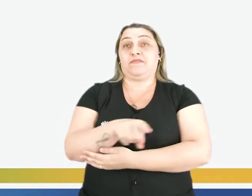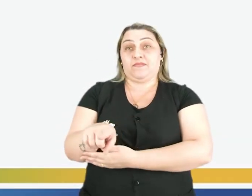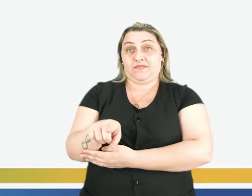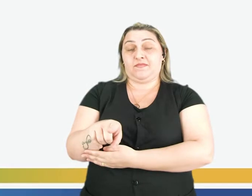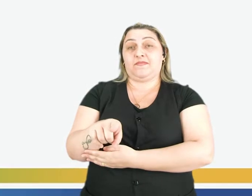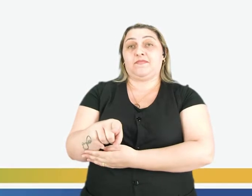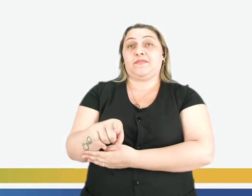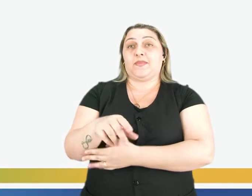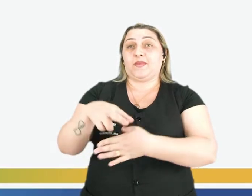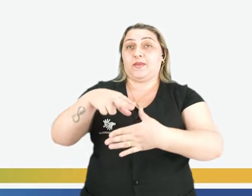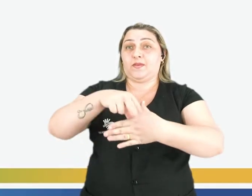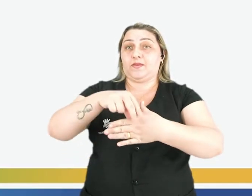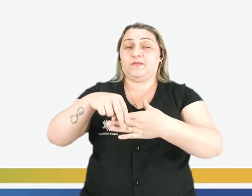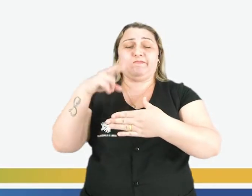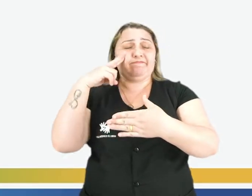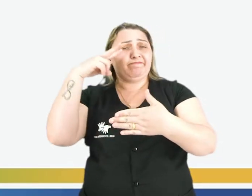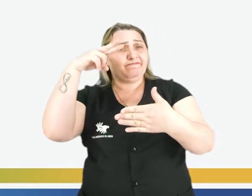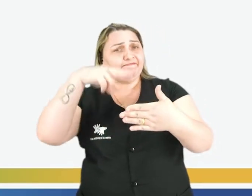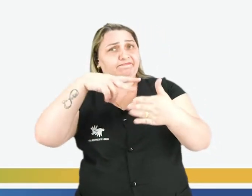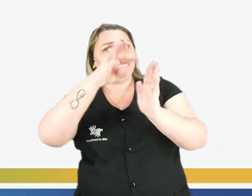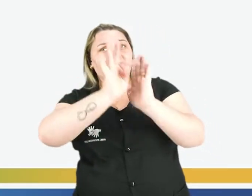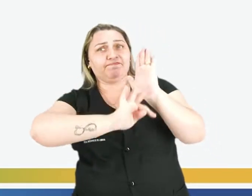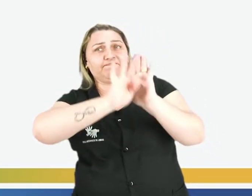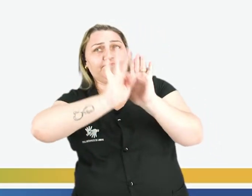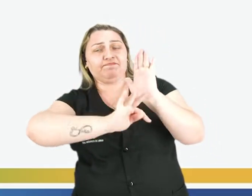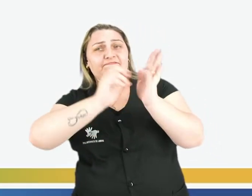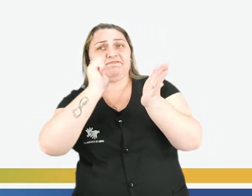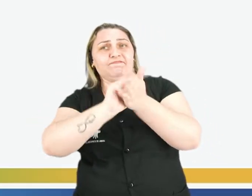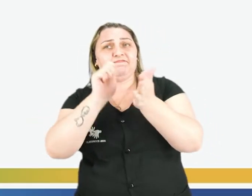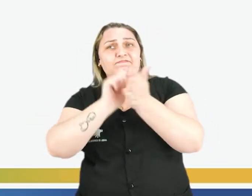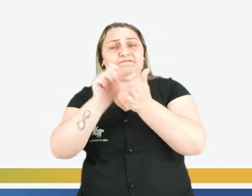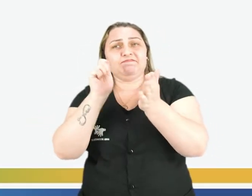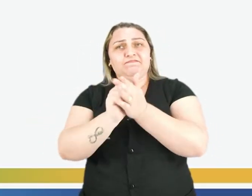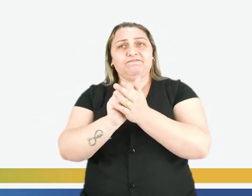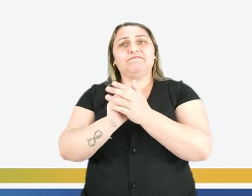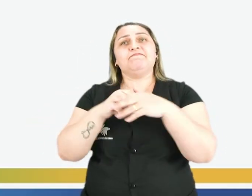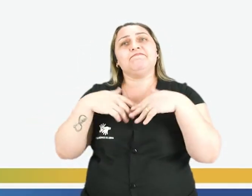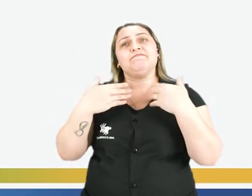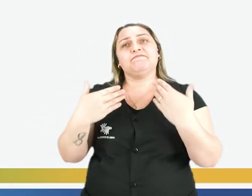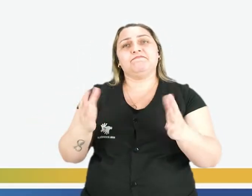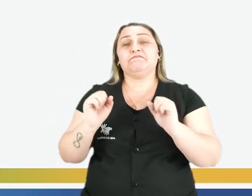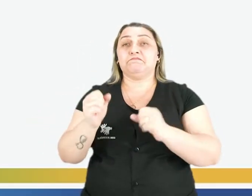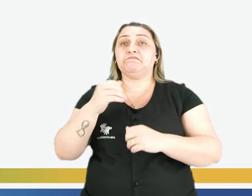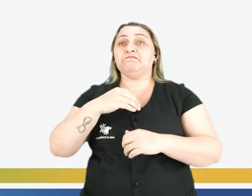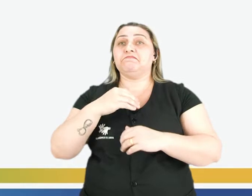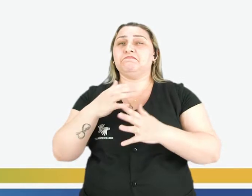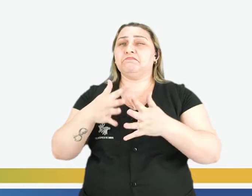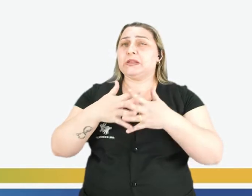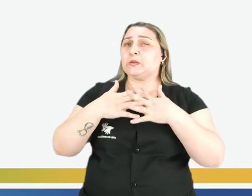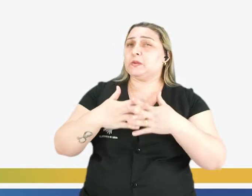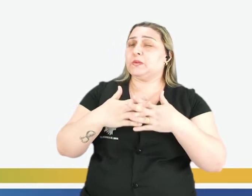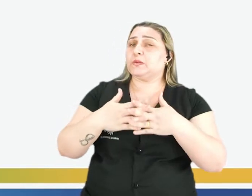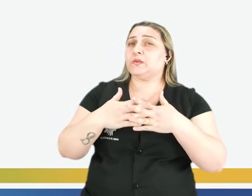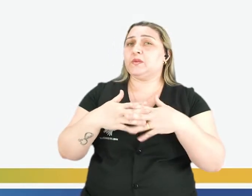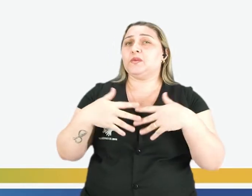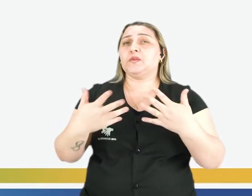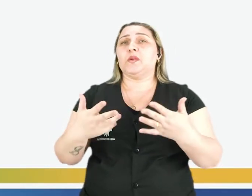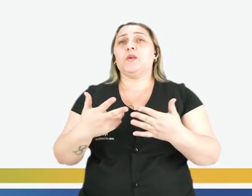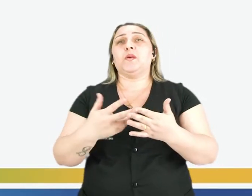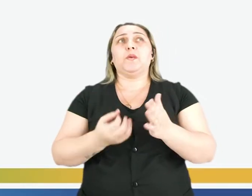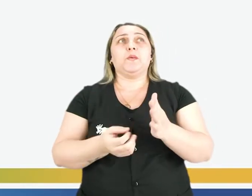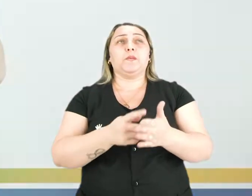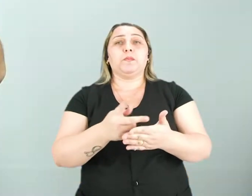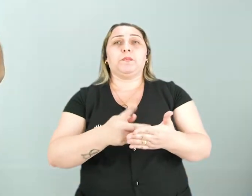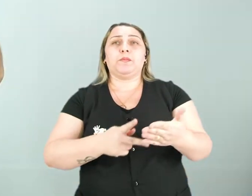O cordel, se você olhar assim o texto escrito num canto, escrito no outro, você pode até confundir ele com um